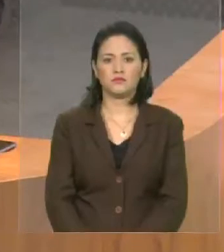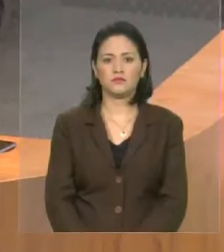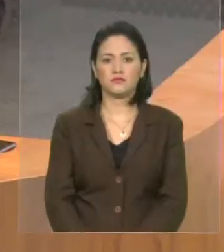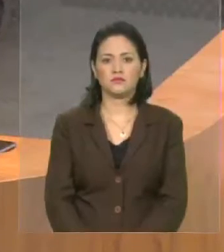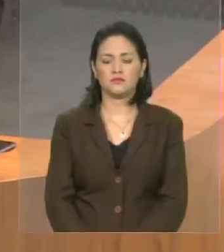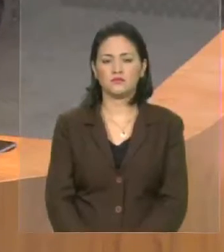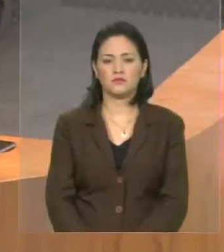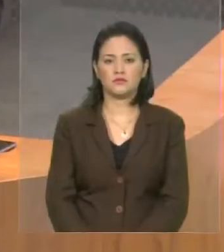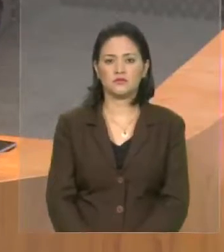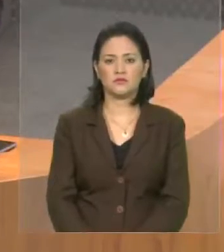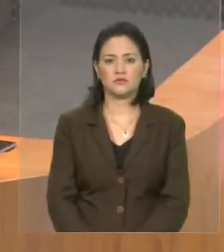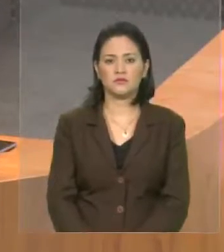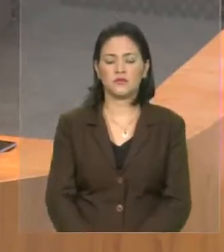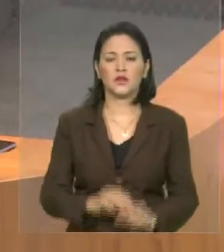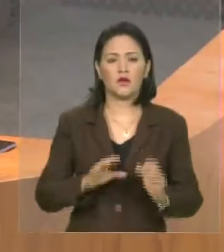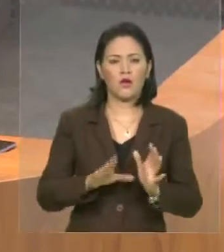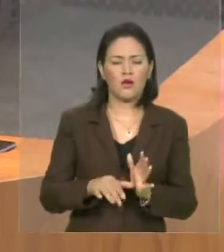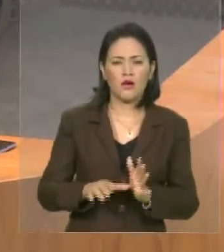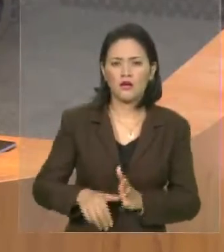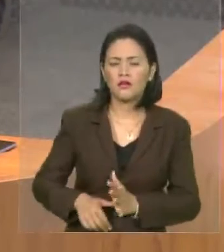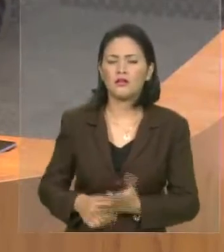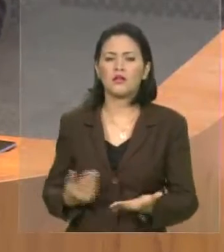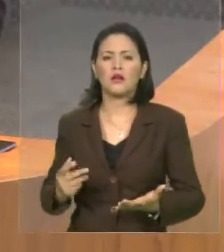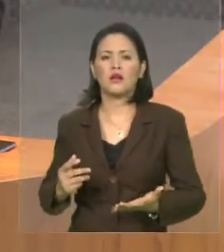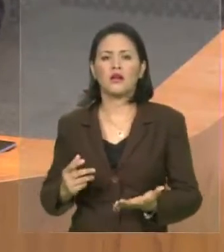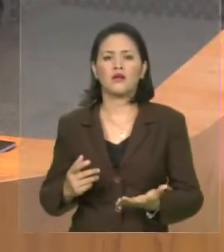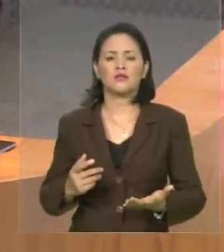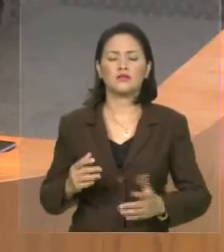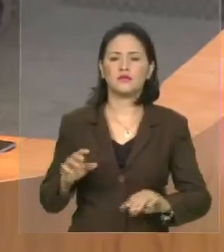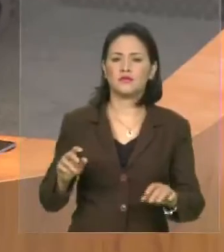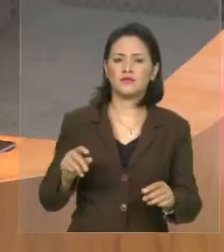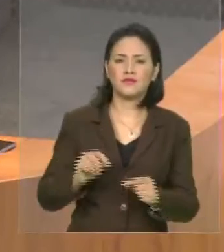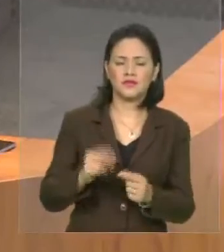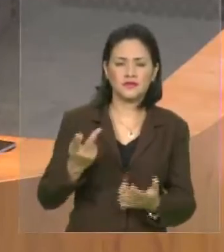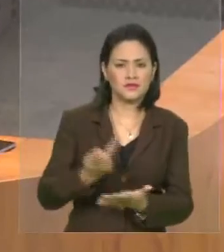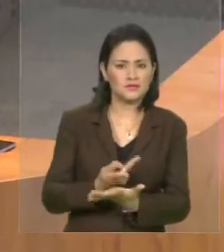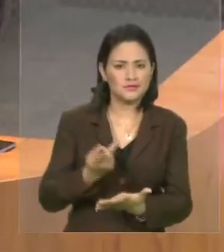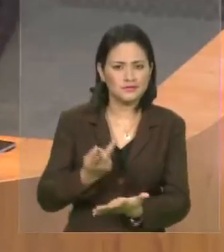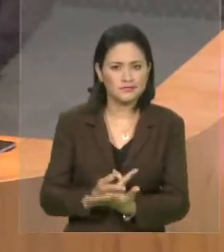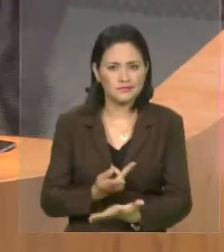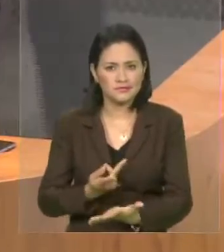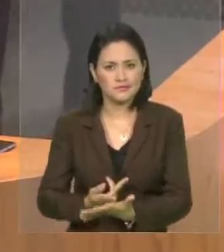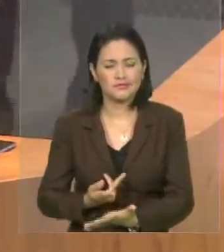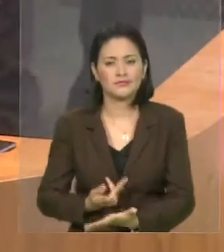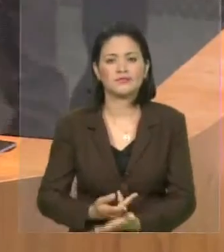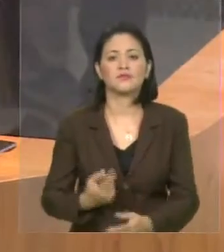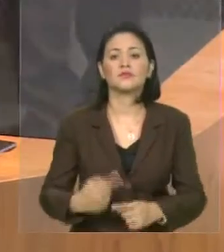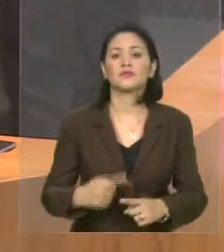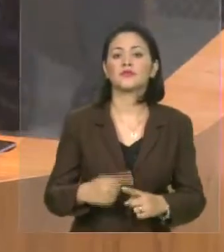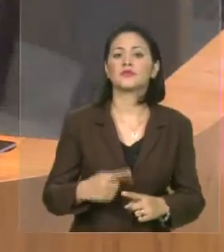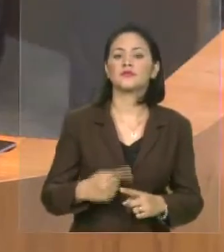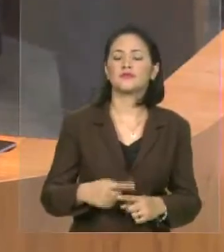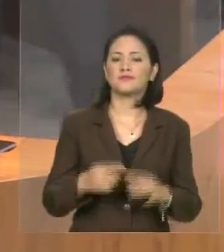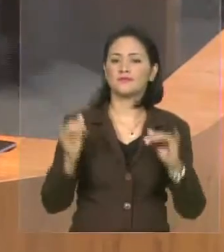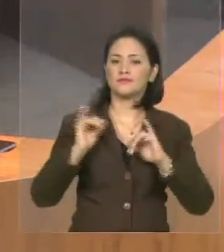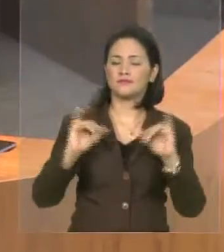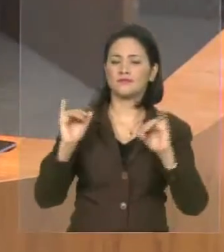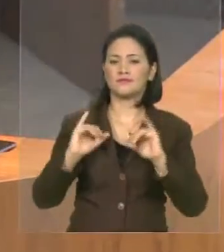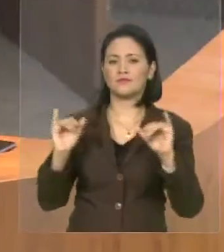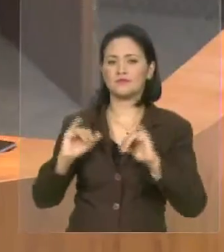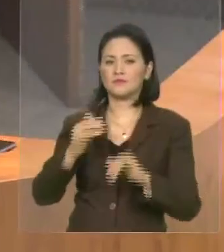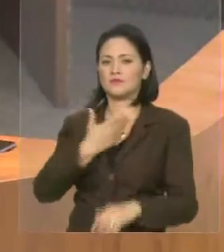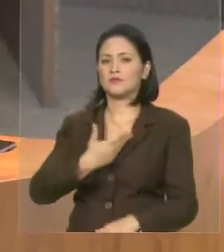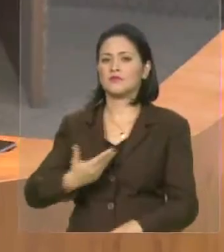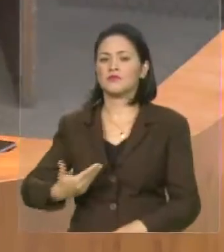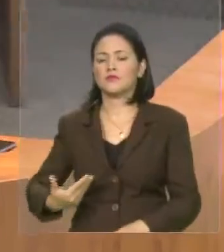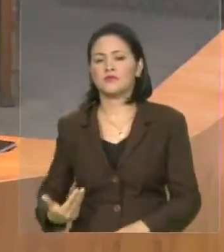crimes eleitorais porque fazem propaganda do governo em época eleitoral